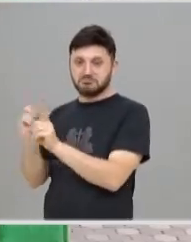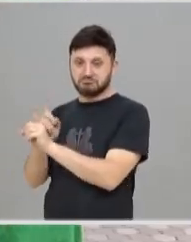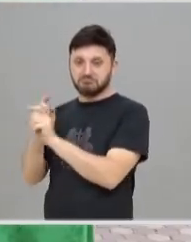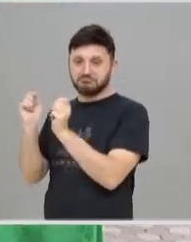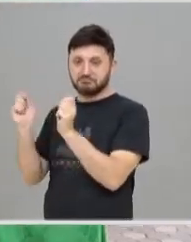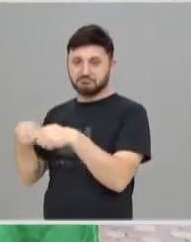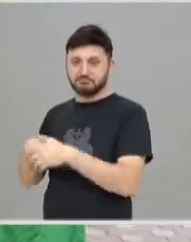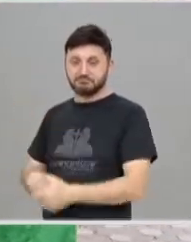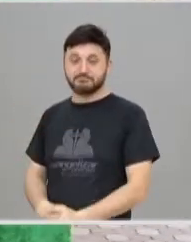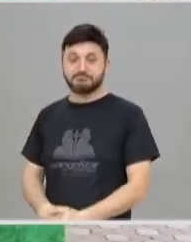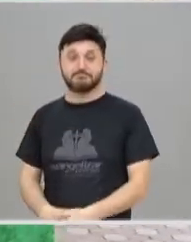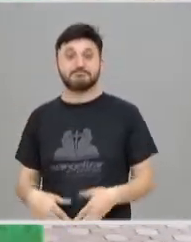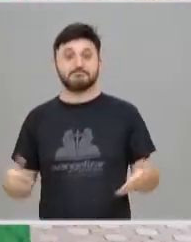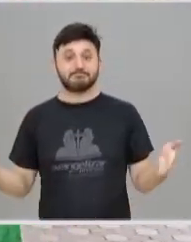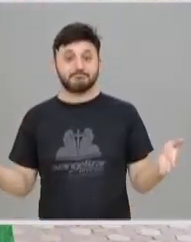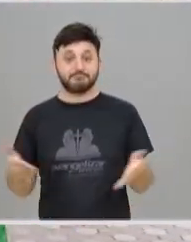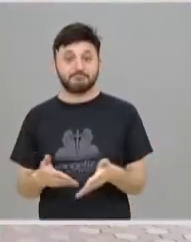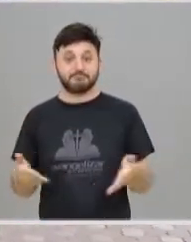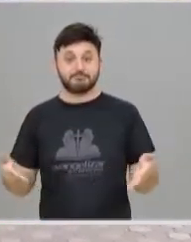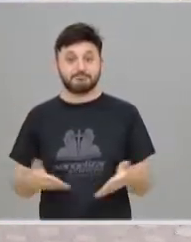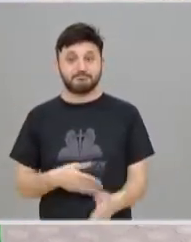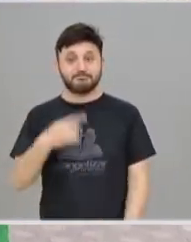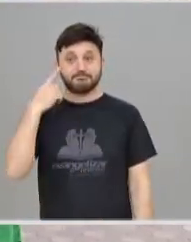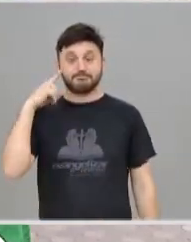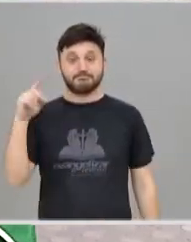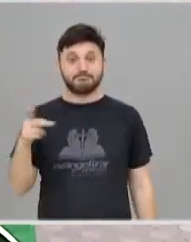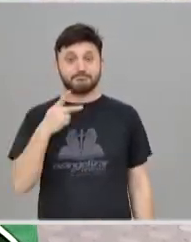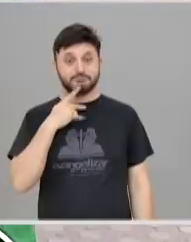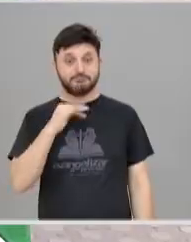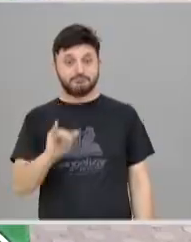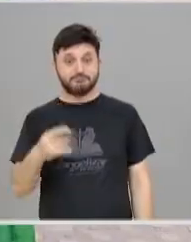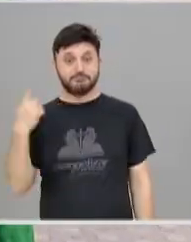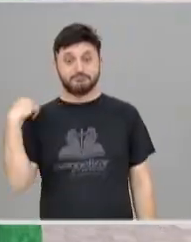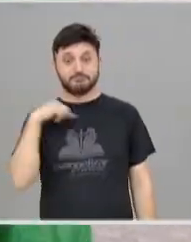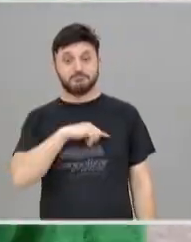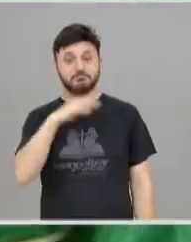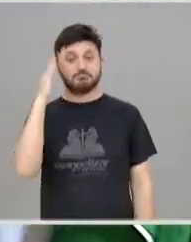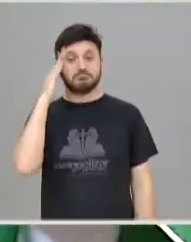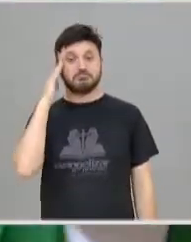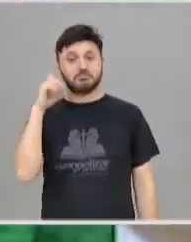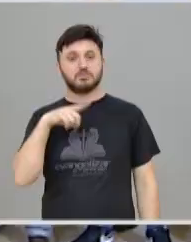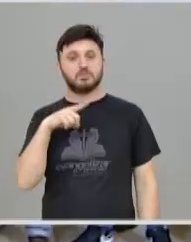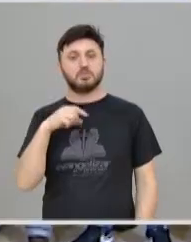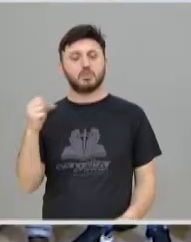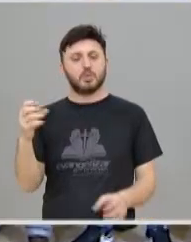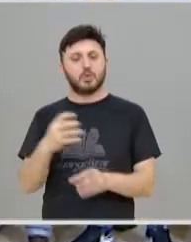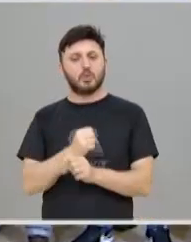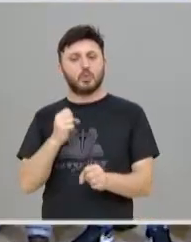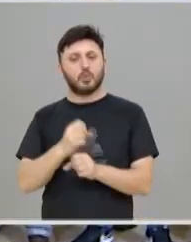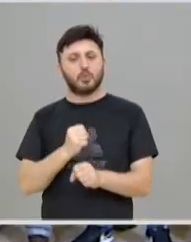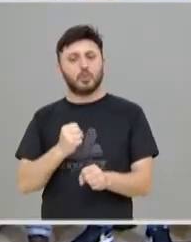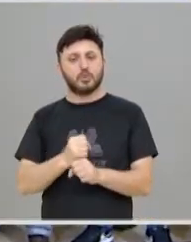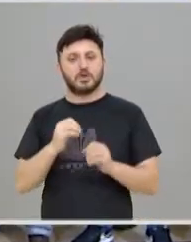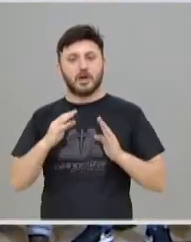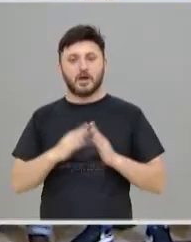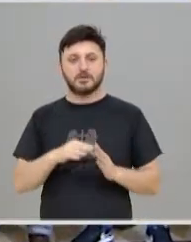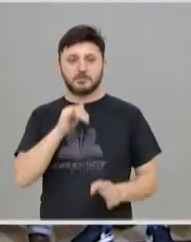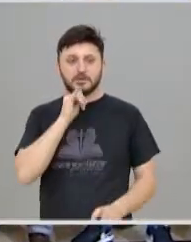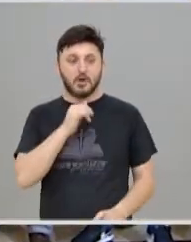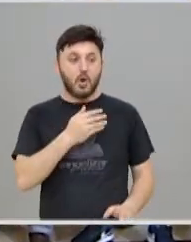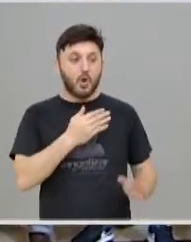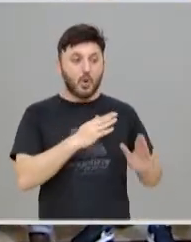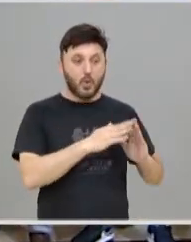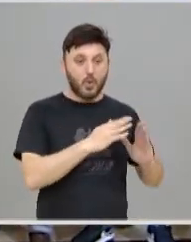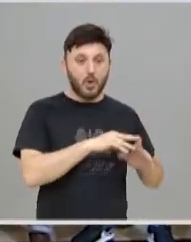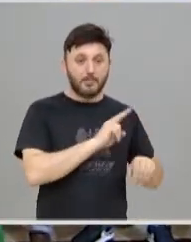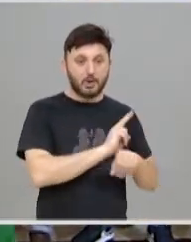Hoje, nós sabemos que as contas de casa já não são mais assim, o homem é